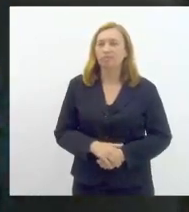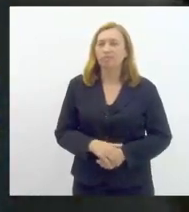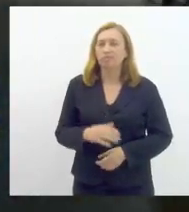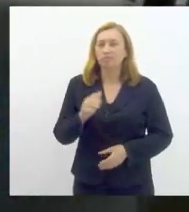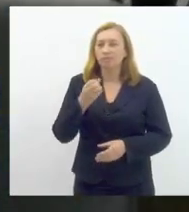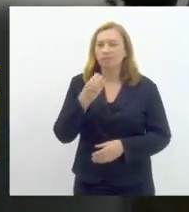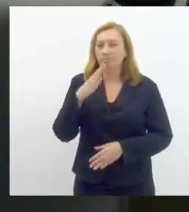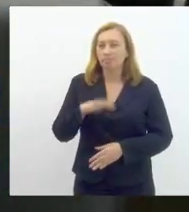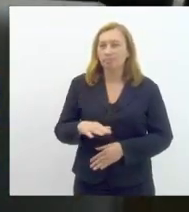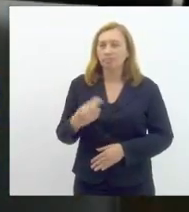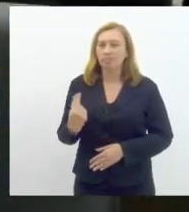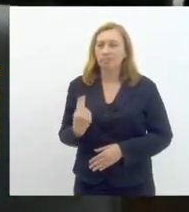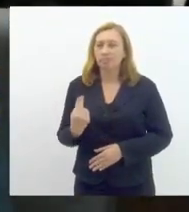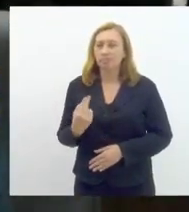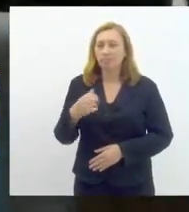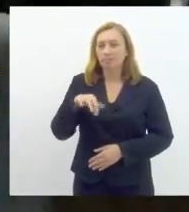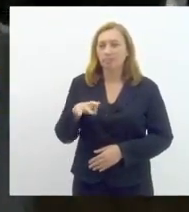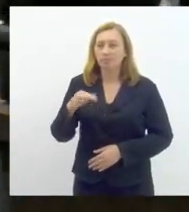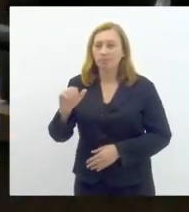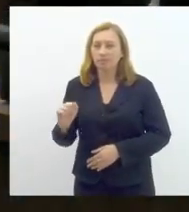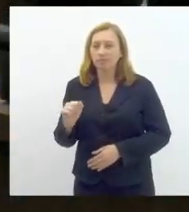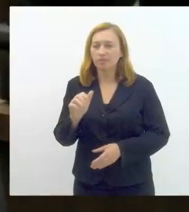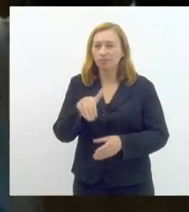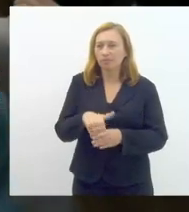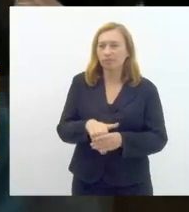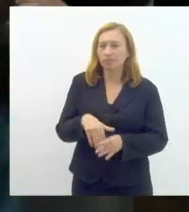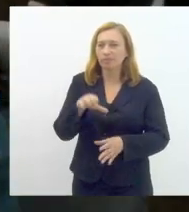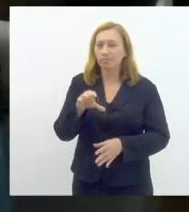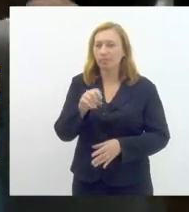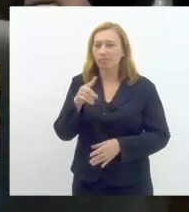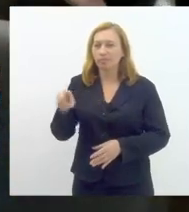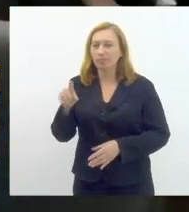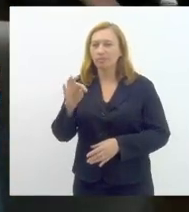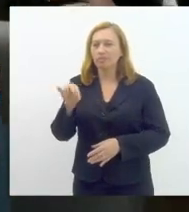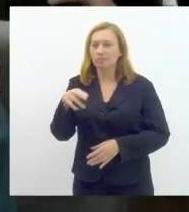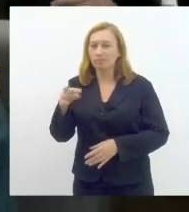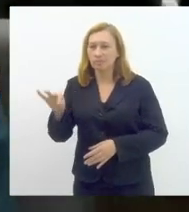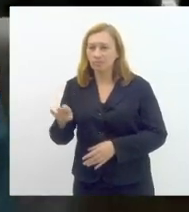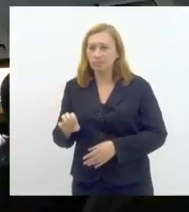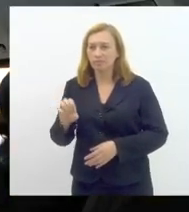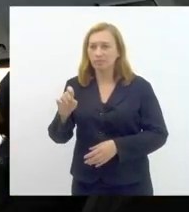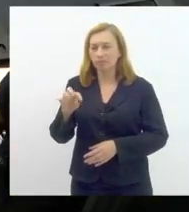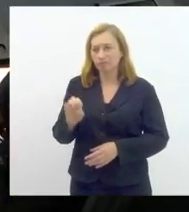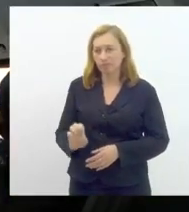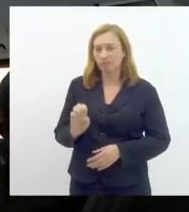Boa tarde a todos. Meu nome é Maria Luísa, e eu vou votar no Cauã Santana, de São Fidélis.